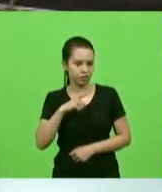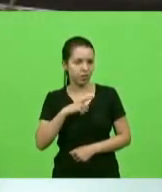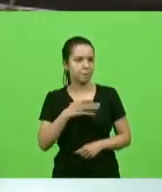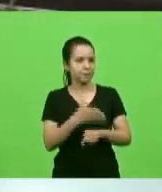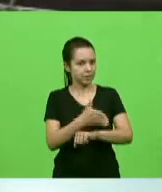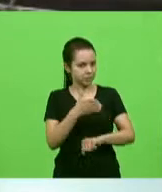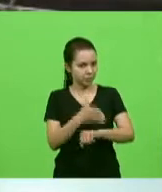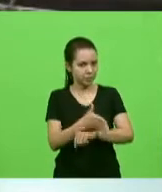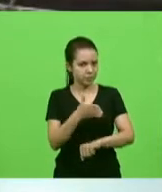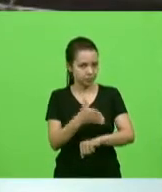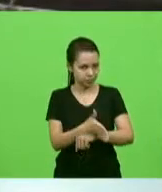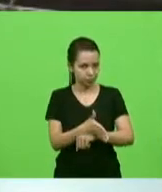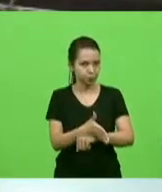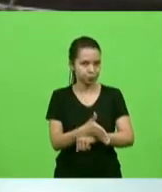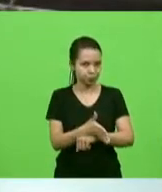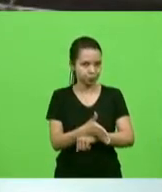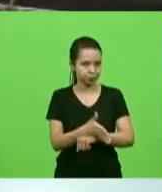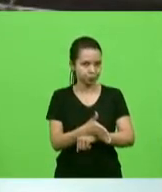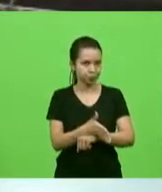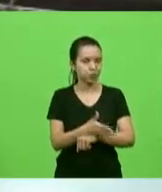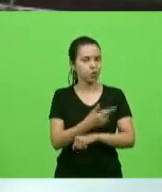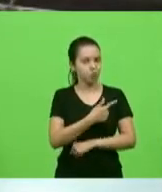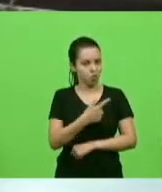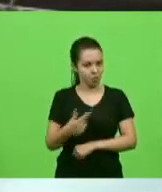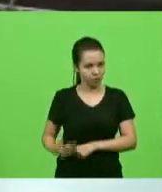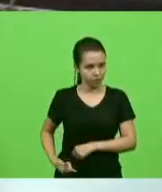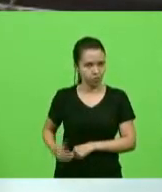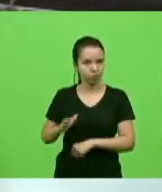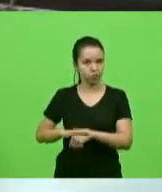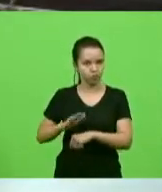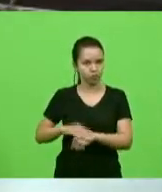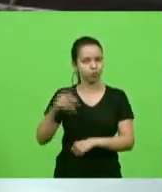da participação do governador.